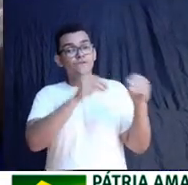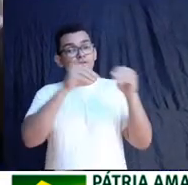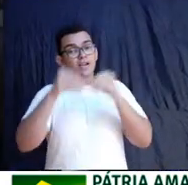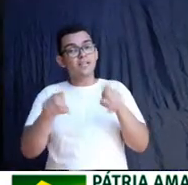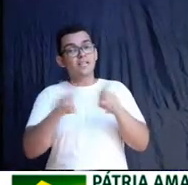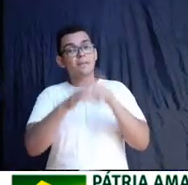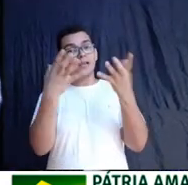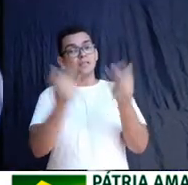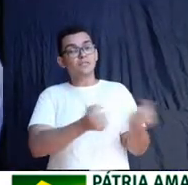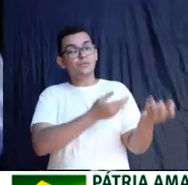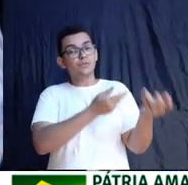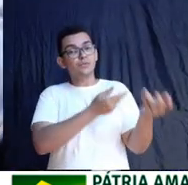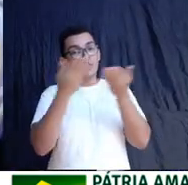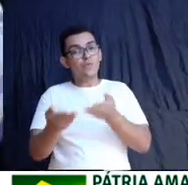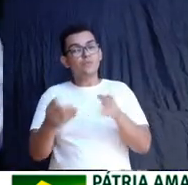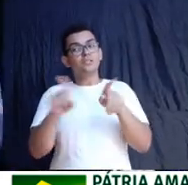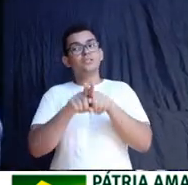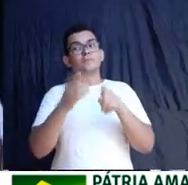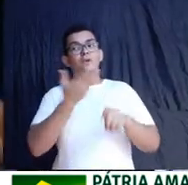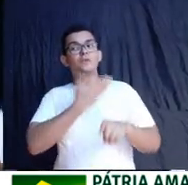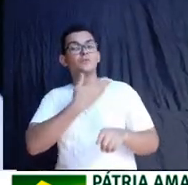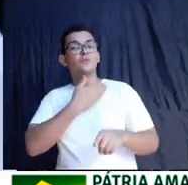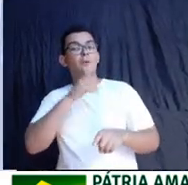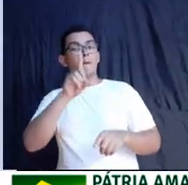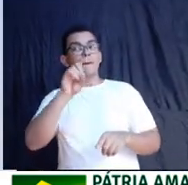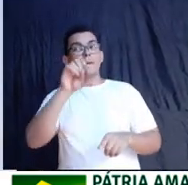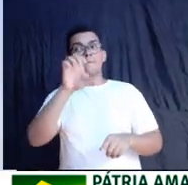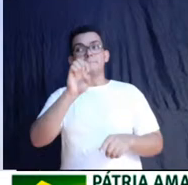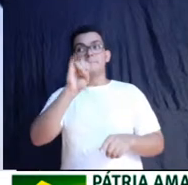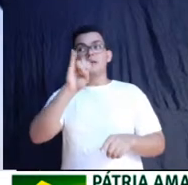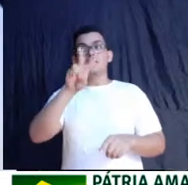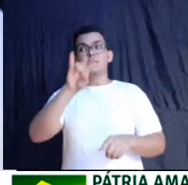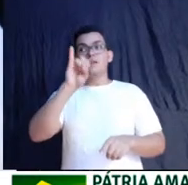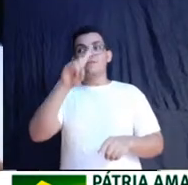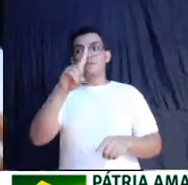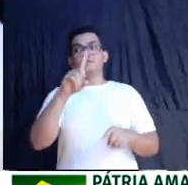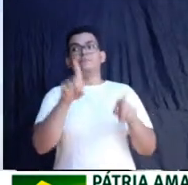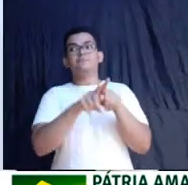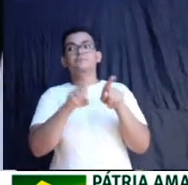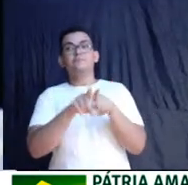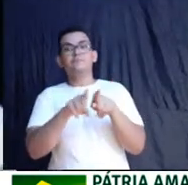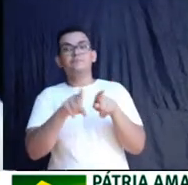convite do nosso amigo David Matiusa. Prazer todo Muito nosso. Obrigado por vocês terem vindo.